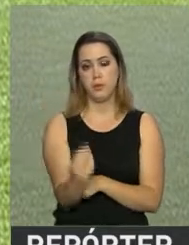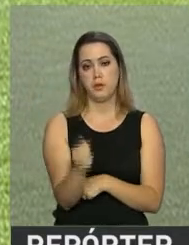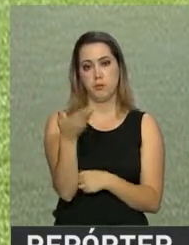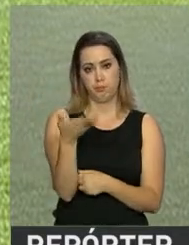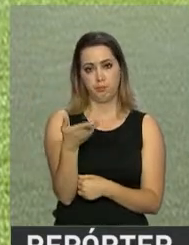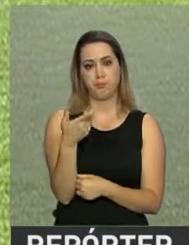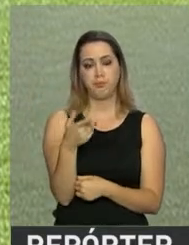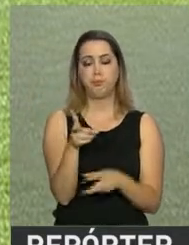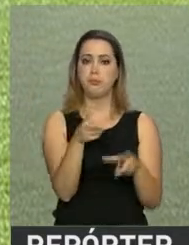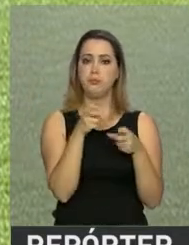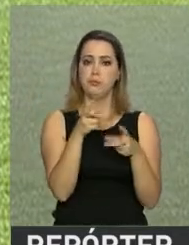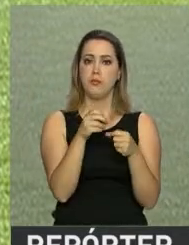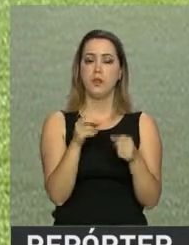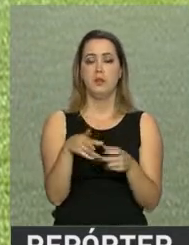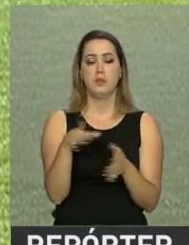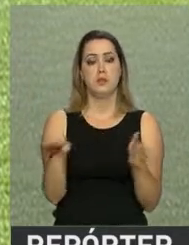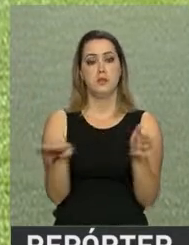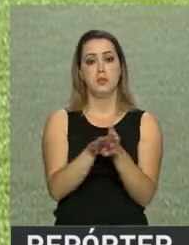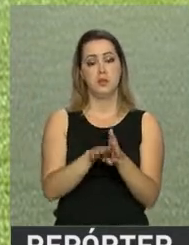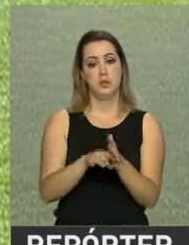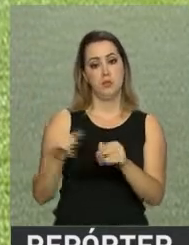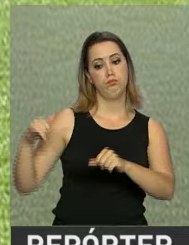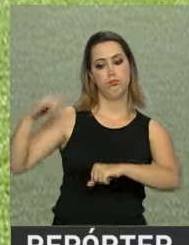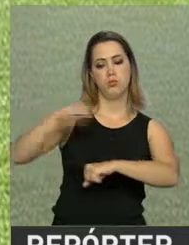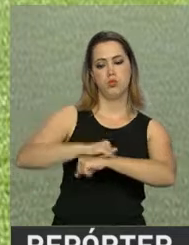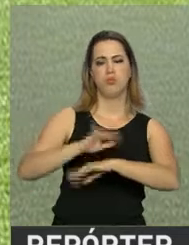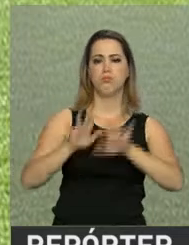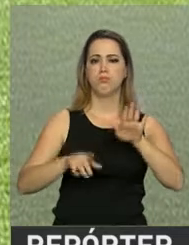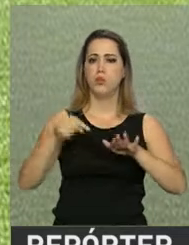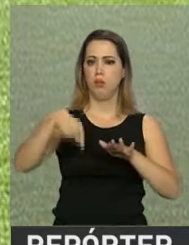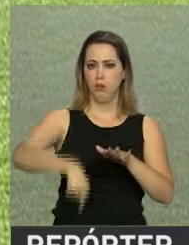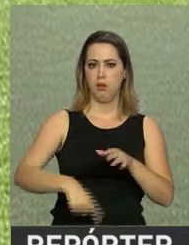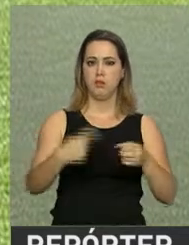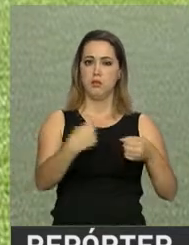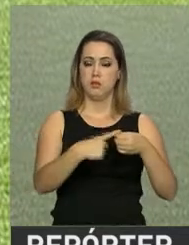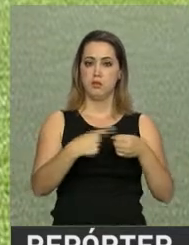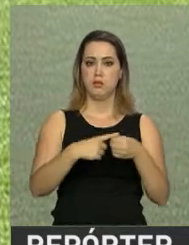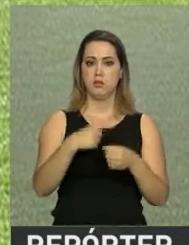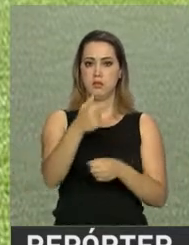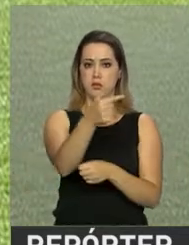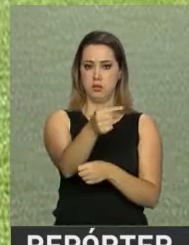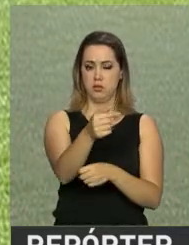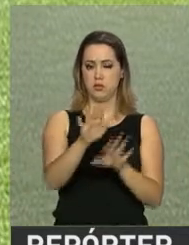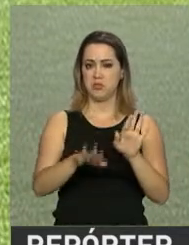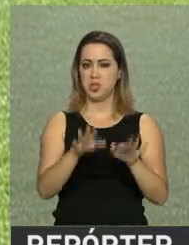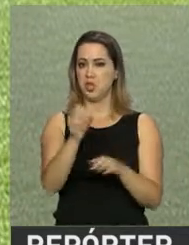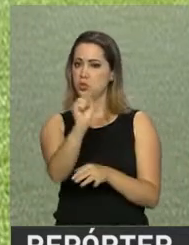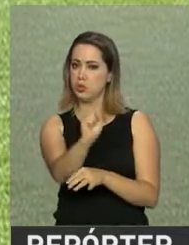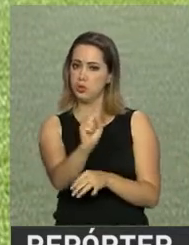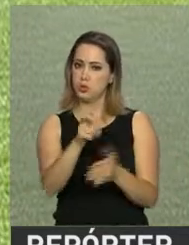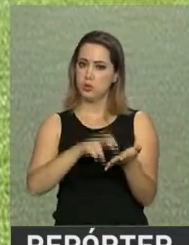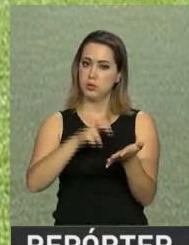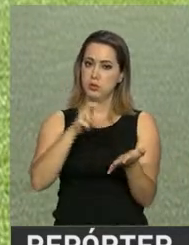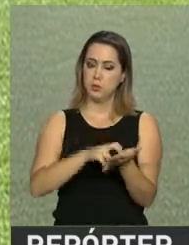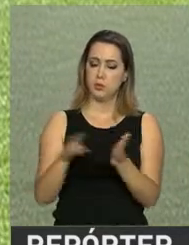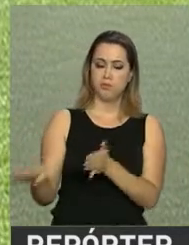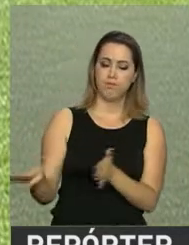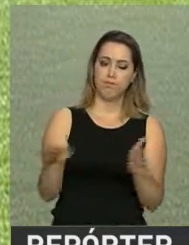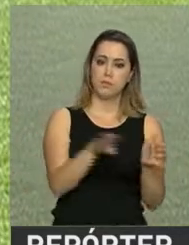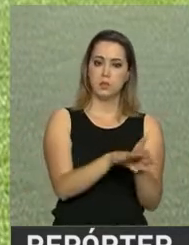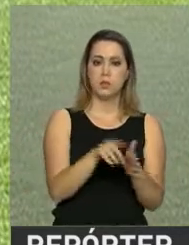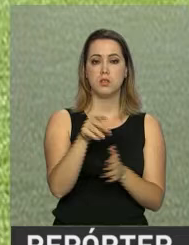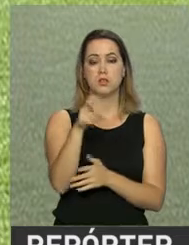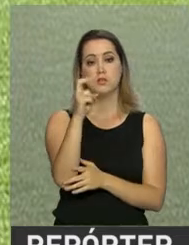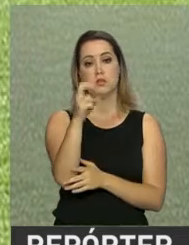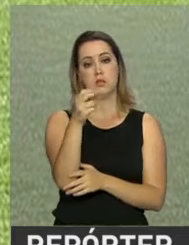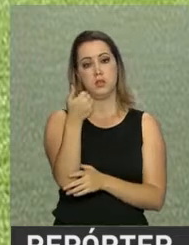a Chapecó amanhã de manhã, entre 7 e 8 horas da manhã, trazendo 51 corpos que serão